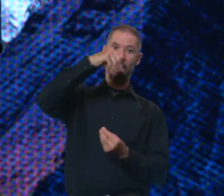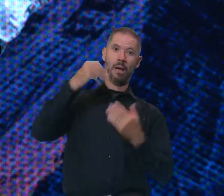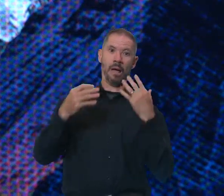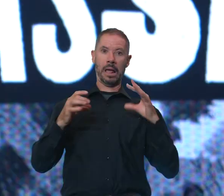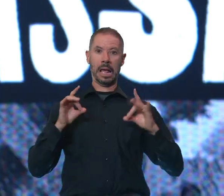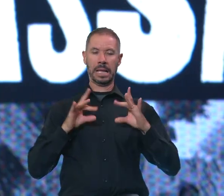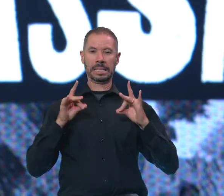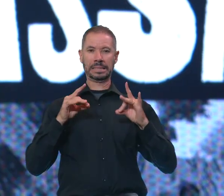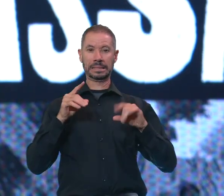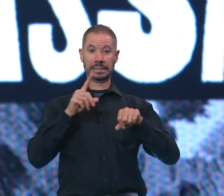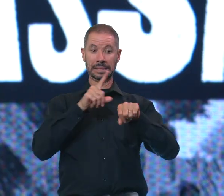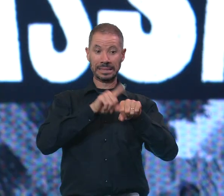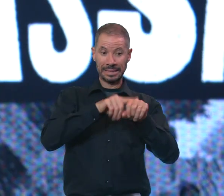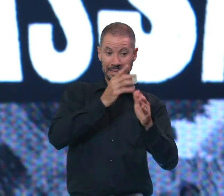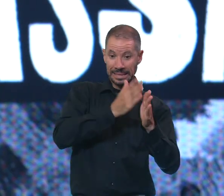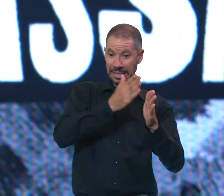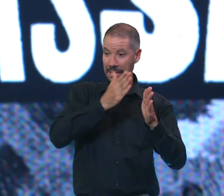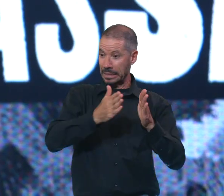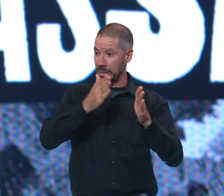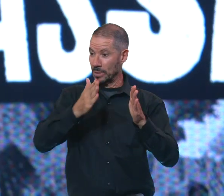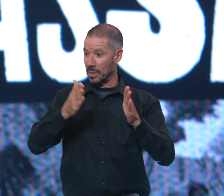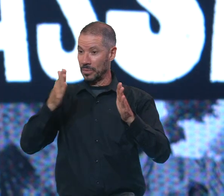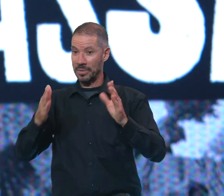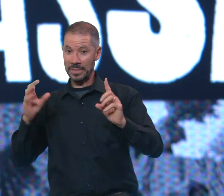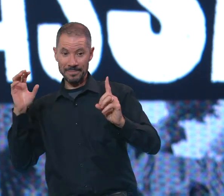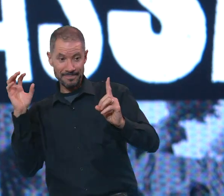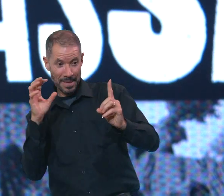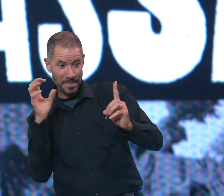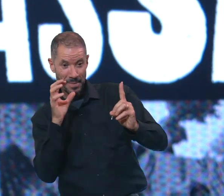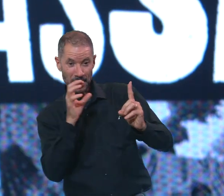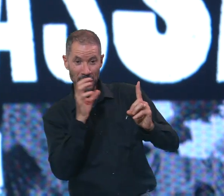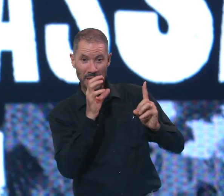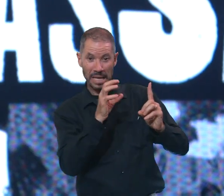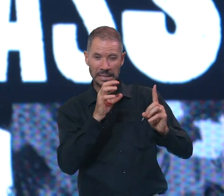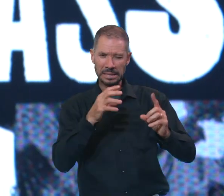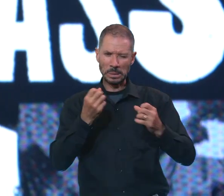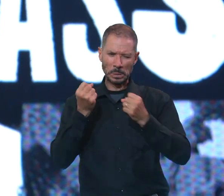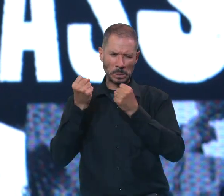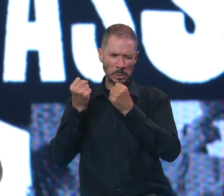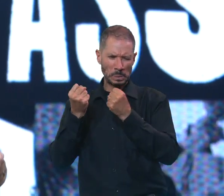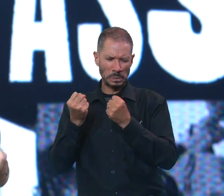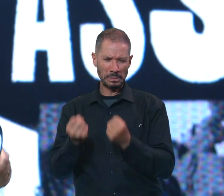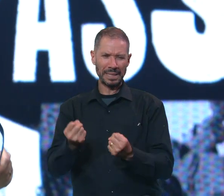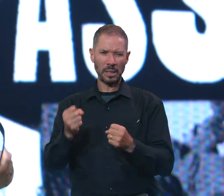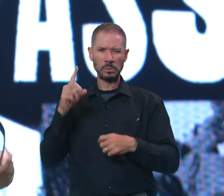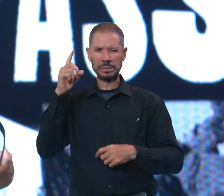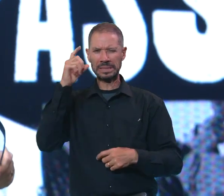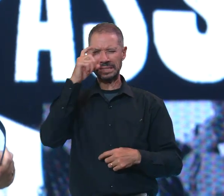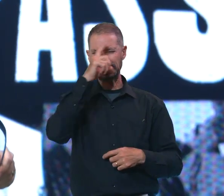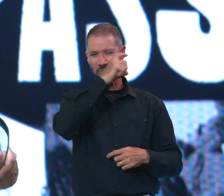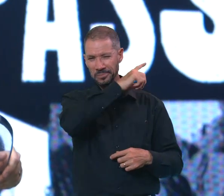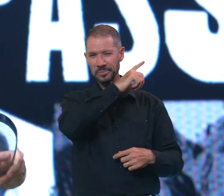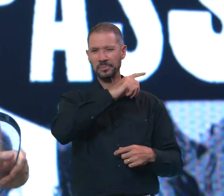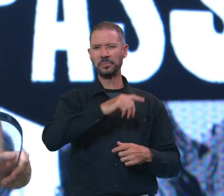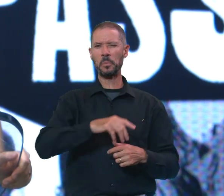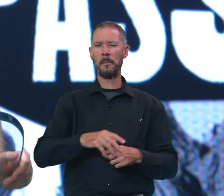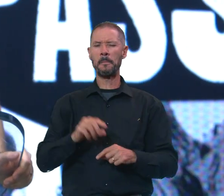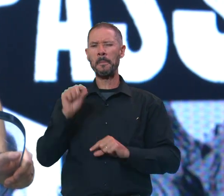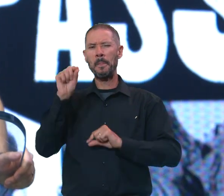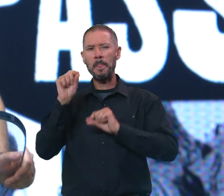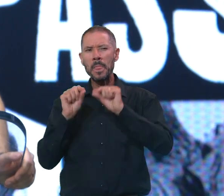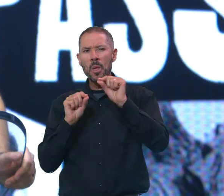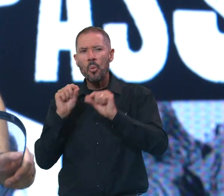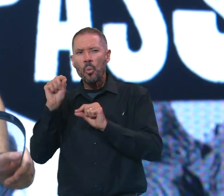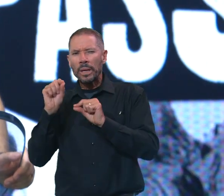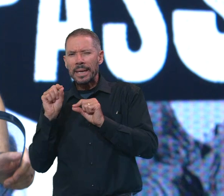de tempos em tempos vem nos assombrar. E é muito pesado de carregar. O que tem